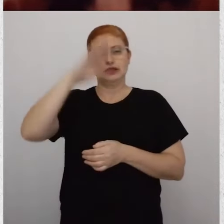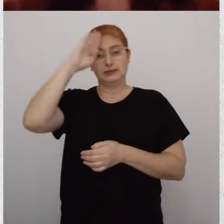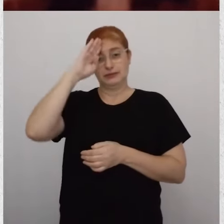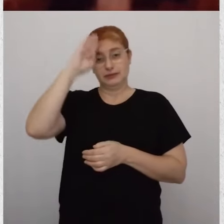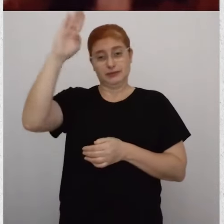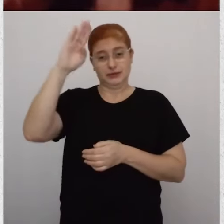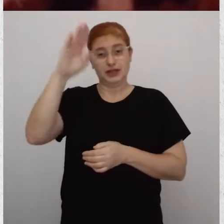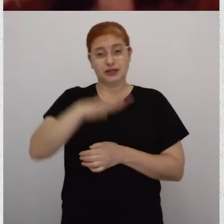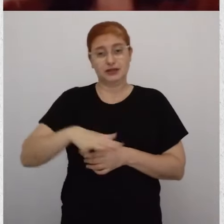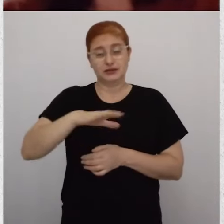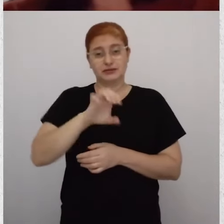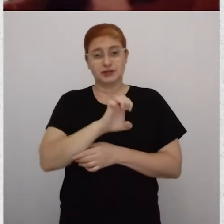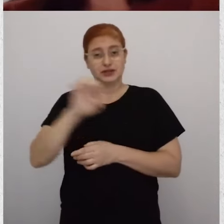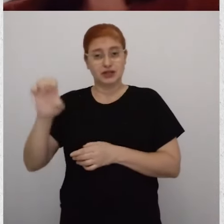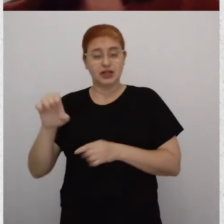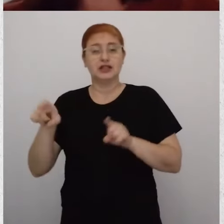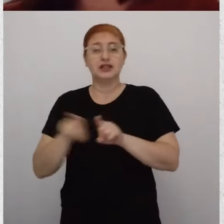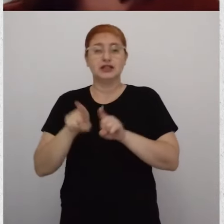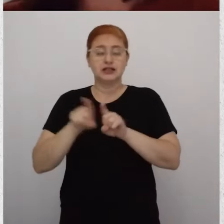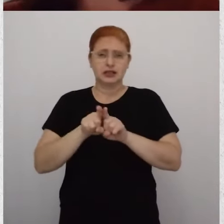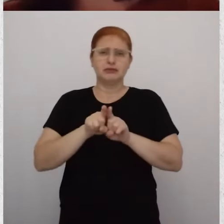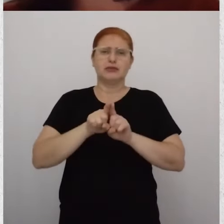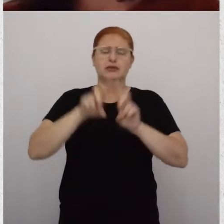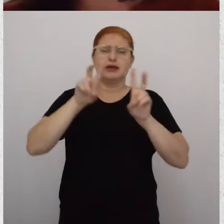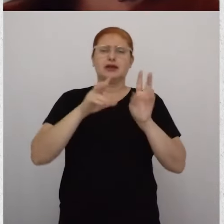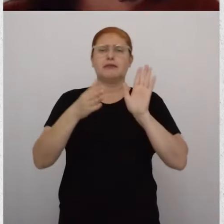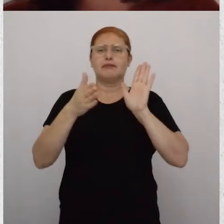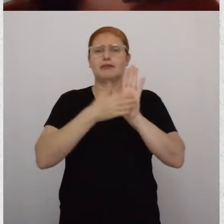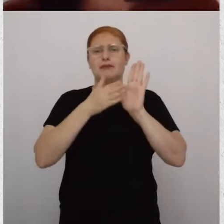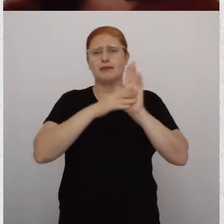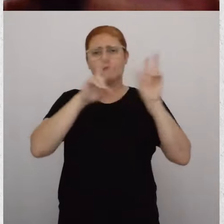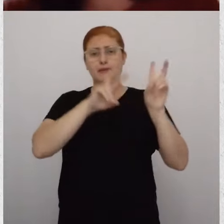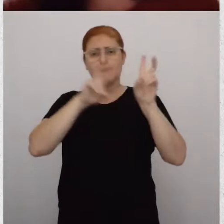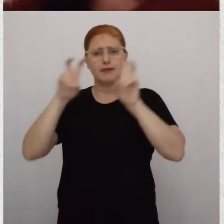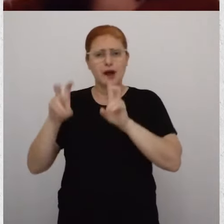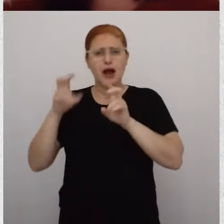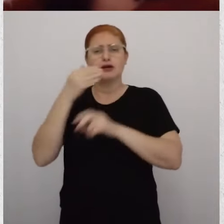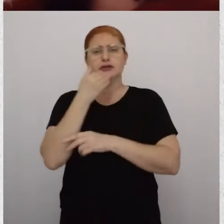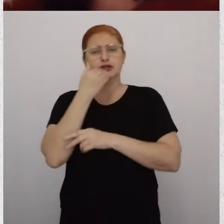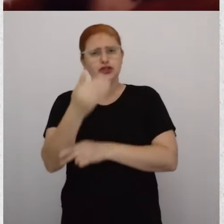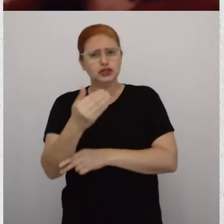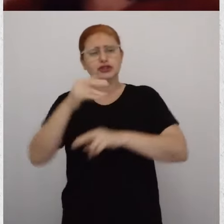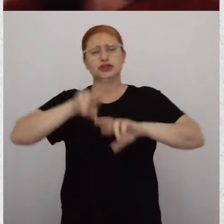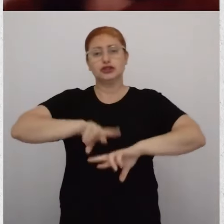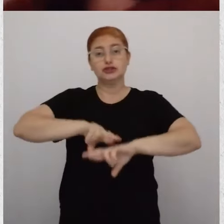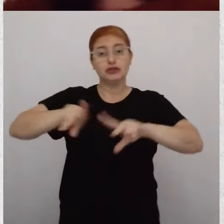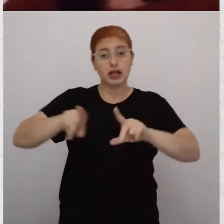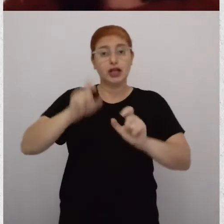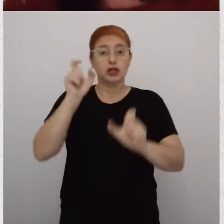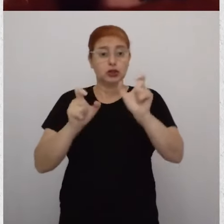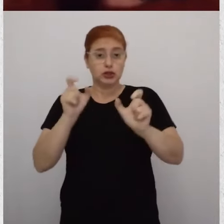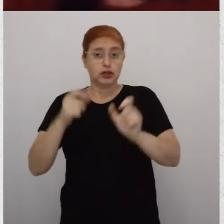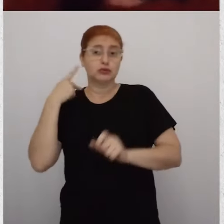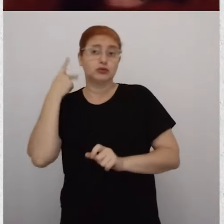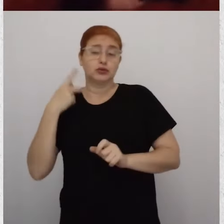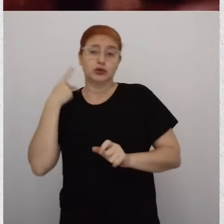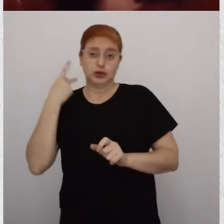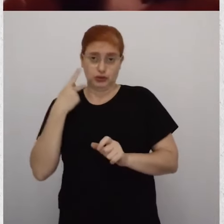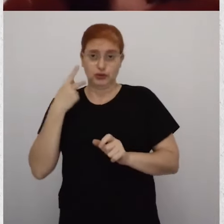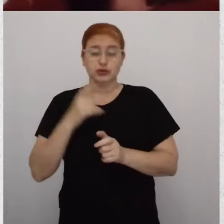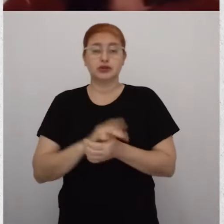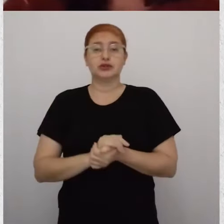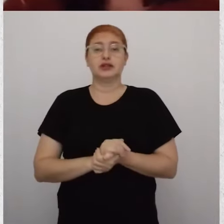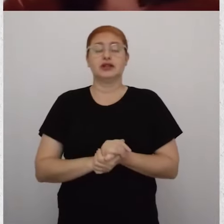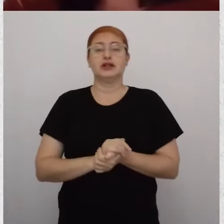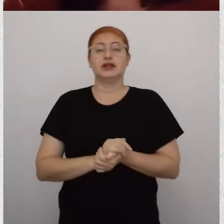pluralidade de pautas que compõem esse campo, né? A pluralidade de reivindicações de diferentes sujeitos políticos que compõem esse grande